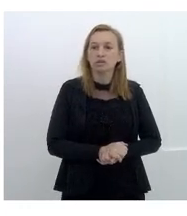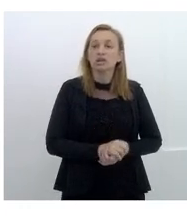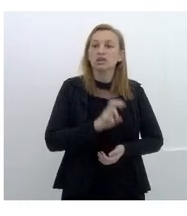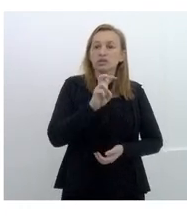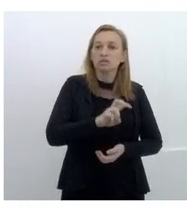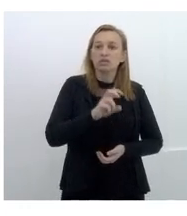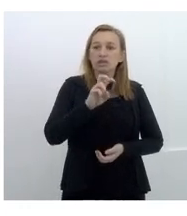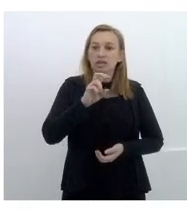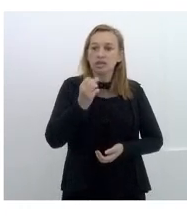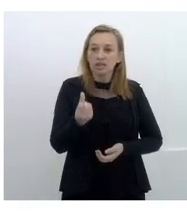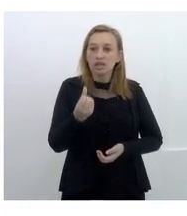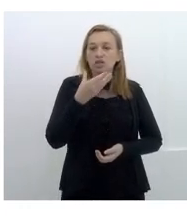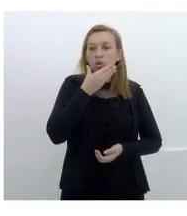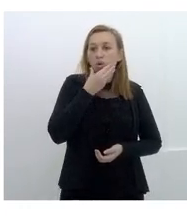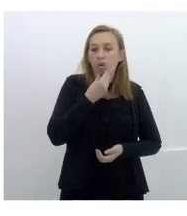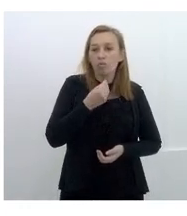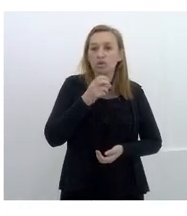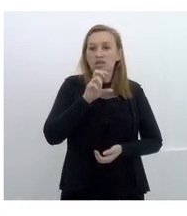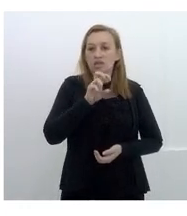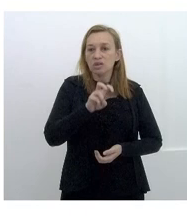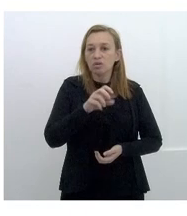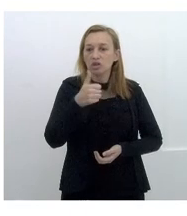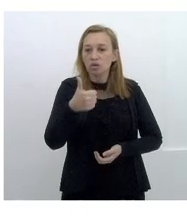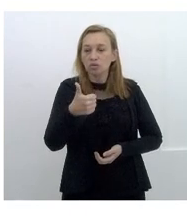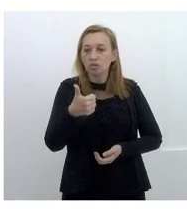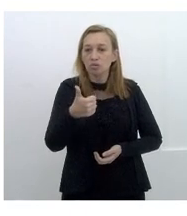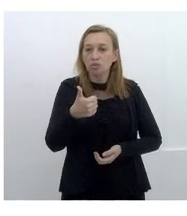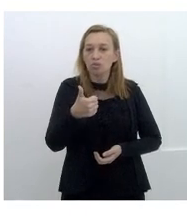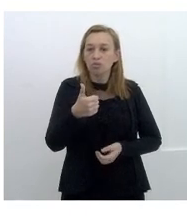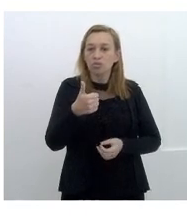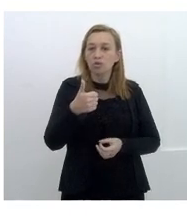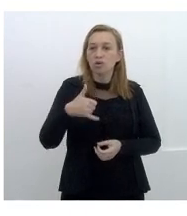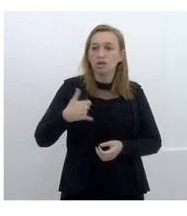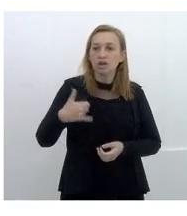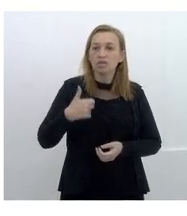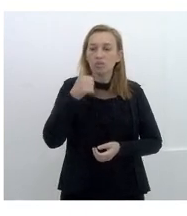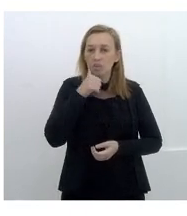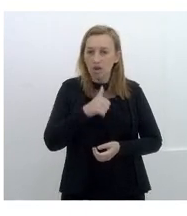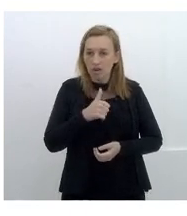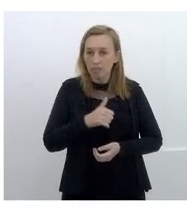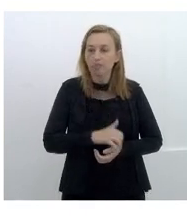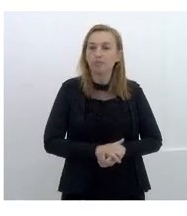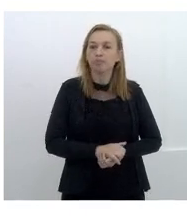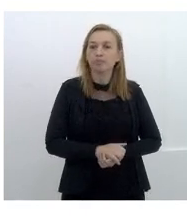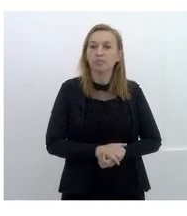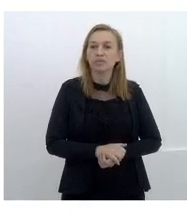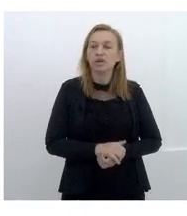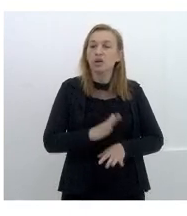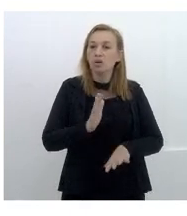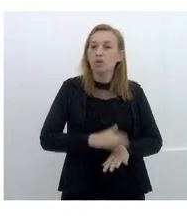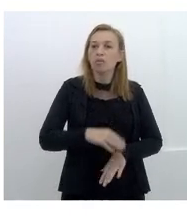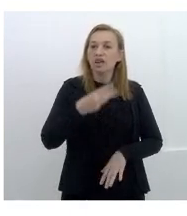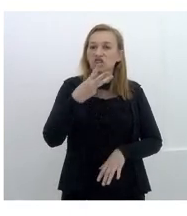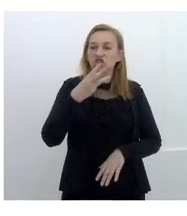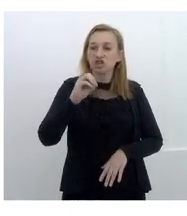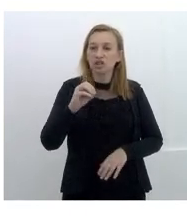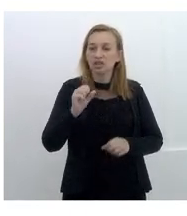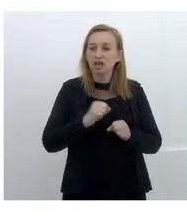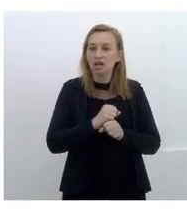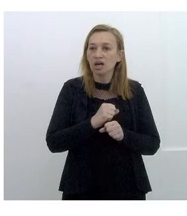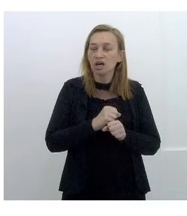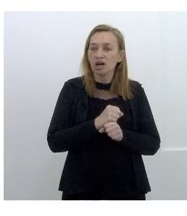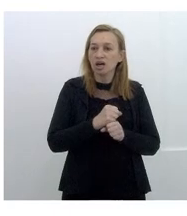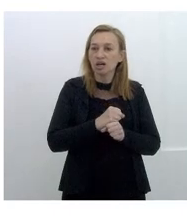56 anos se homem 51 anos se mulher com mais de 30 anos de